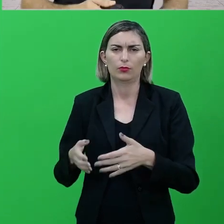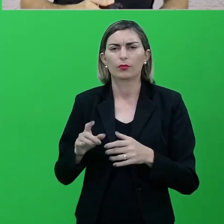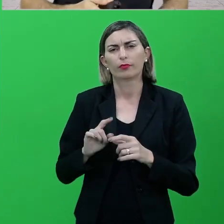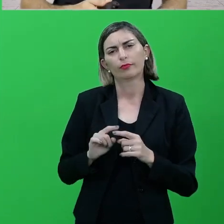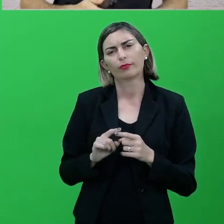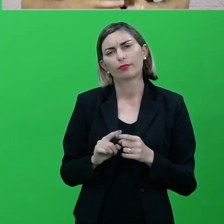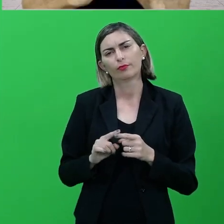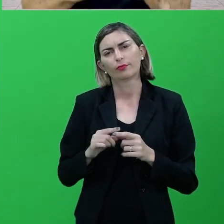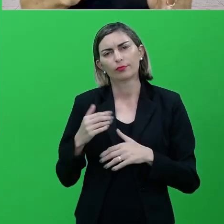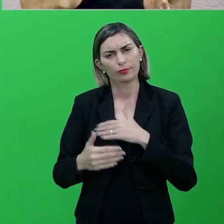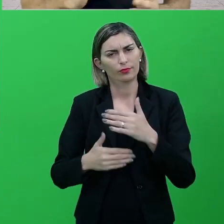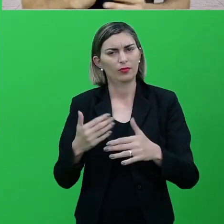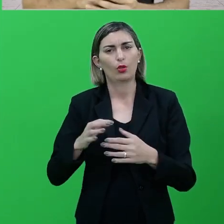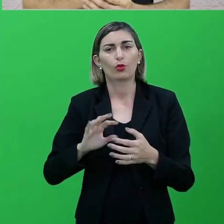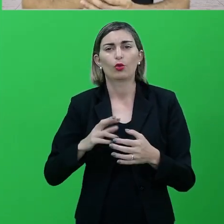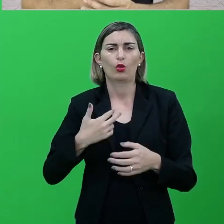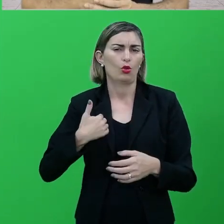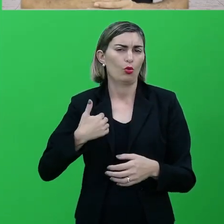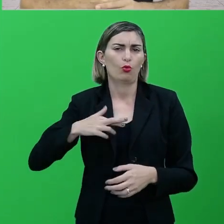diante. Tá? Não vou